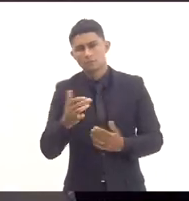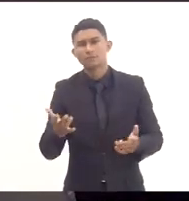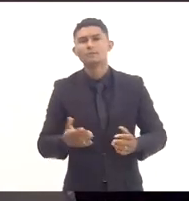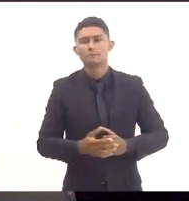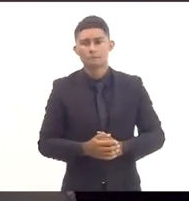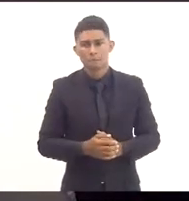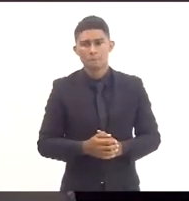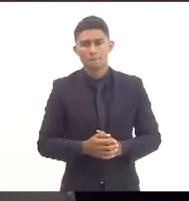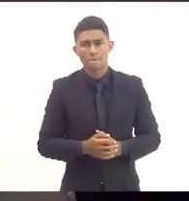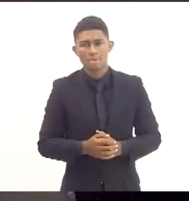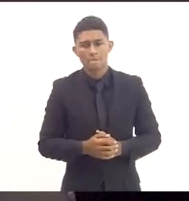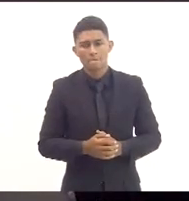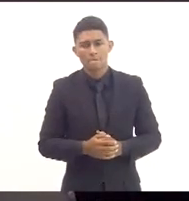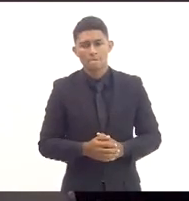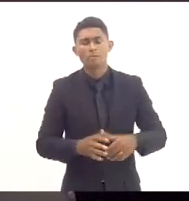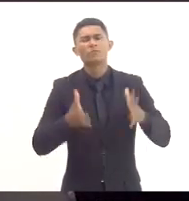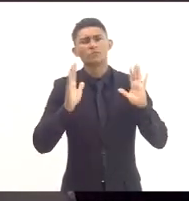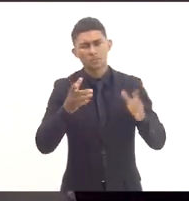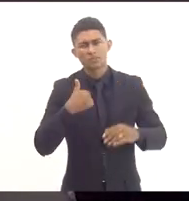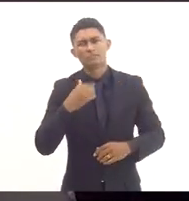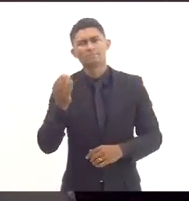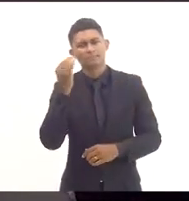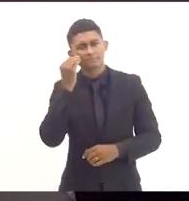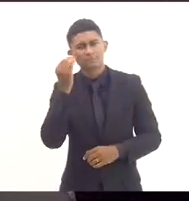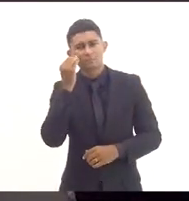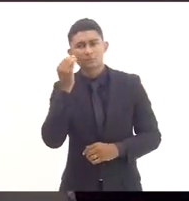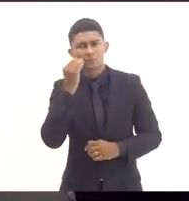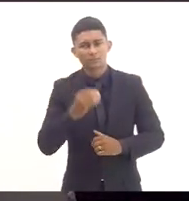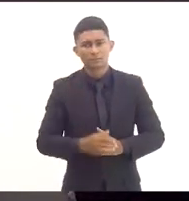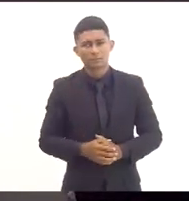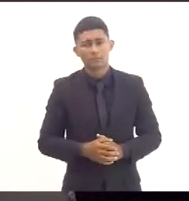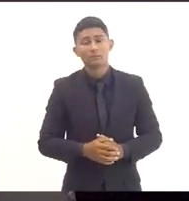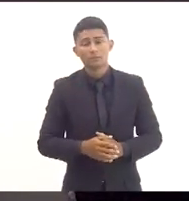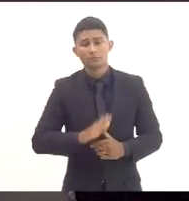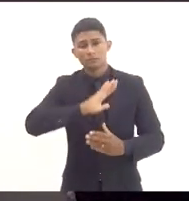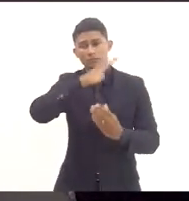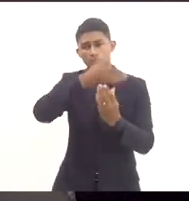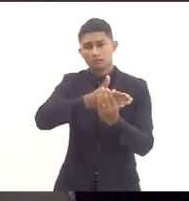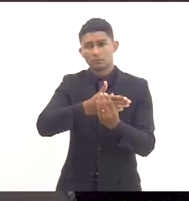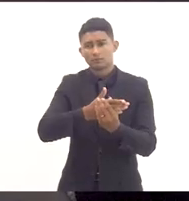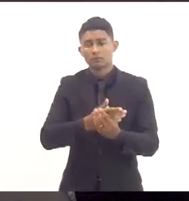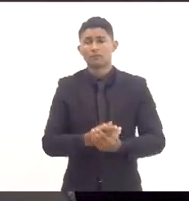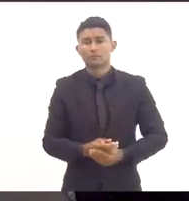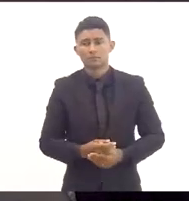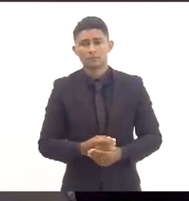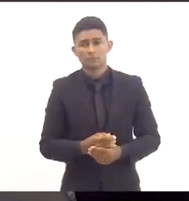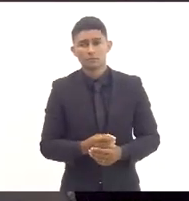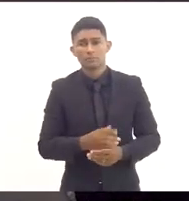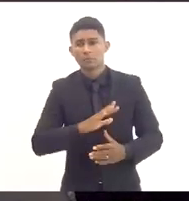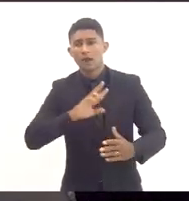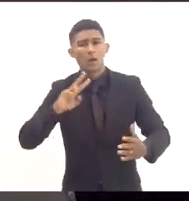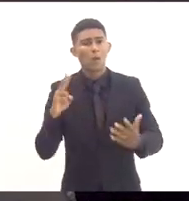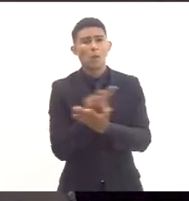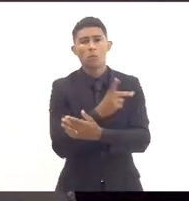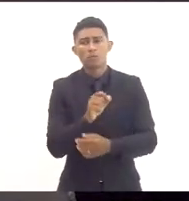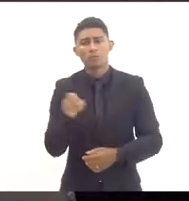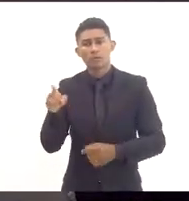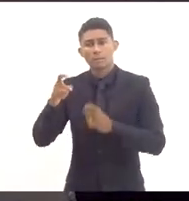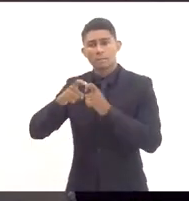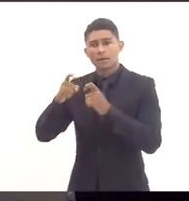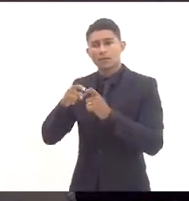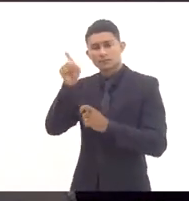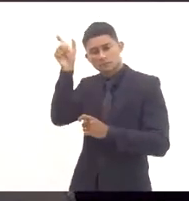É sim É mas não simpática e o